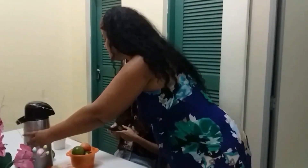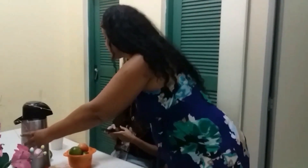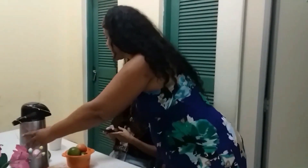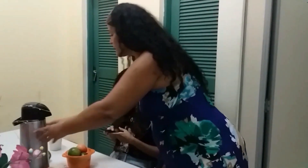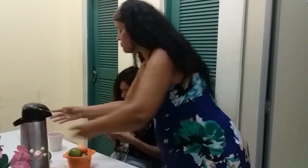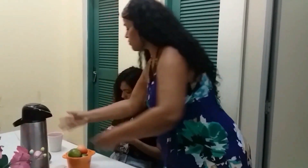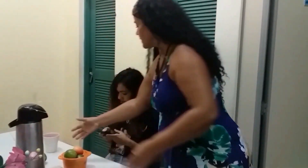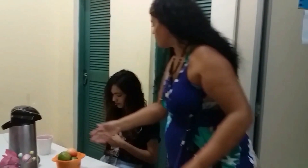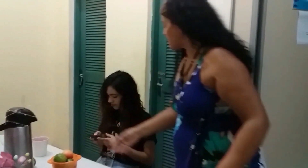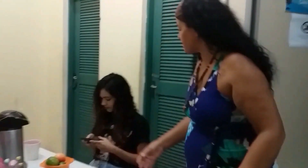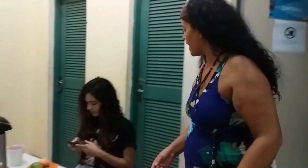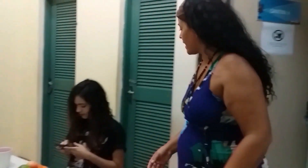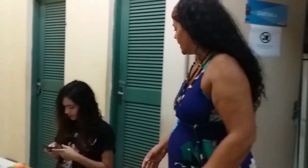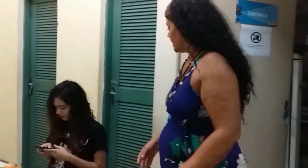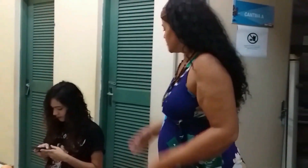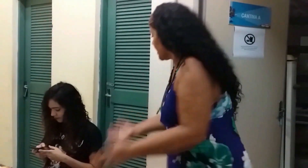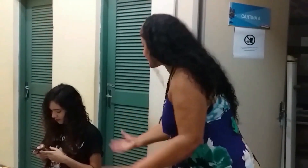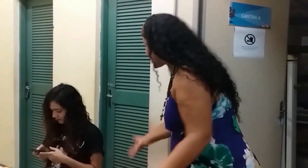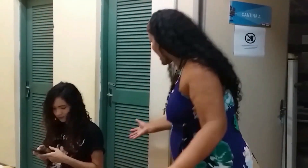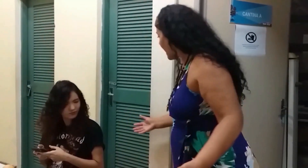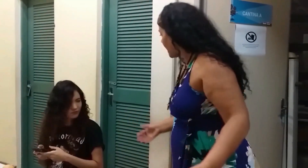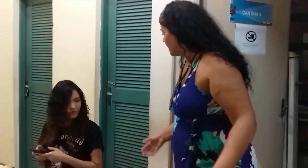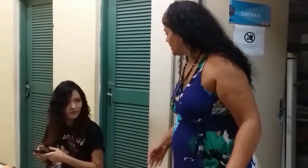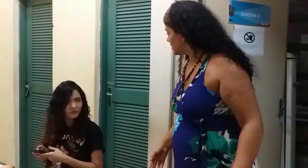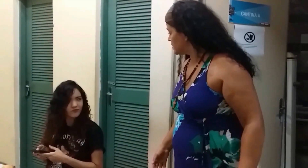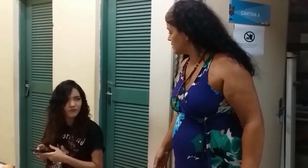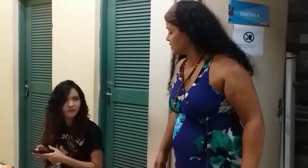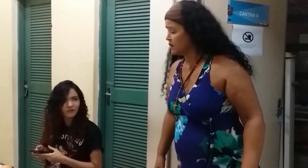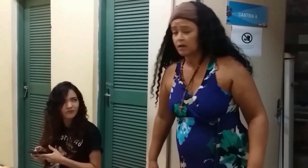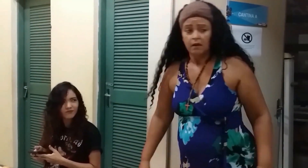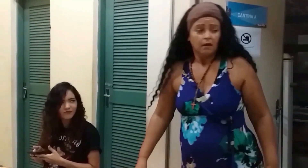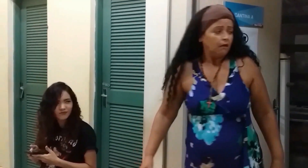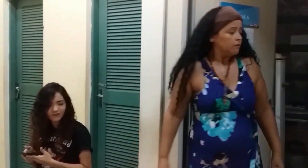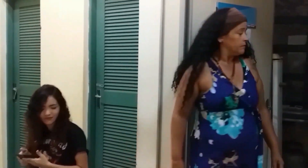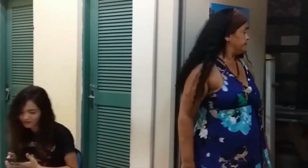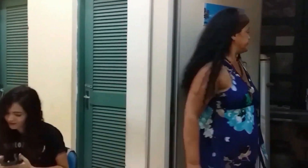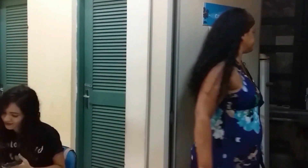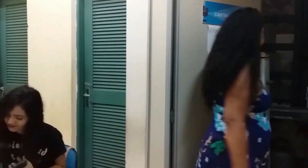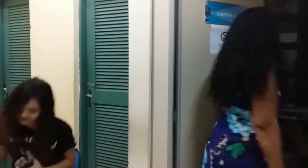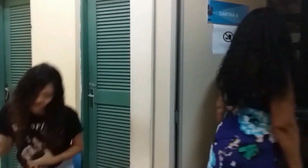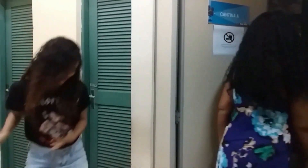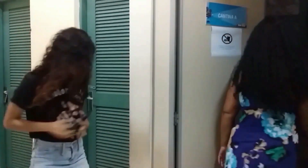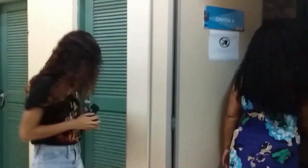não presta atenção em nada, não toma nem o café. Tita! Eu pensei que fosse dele.